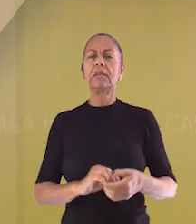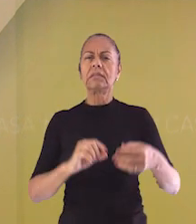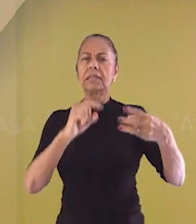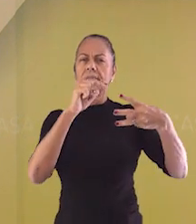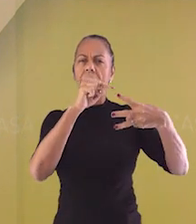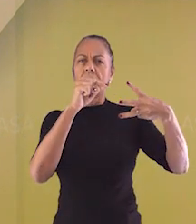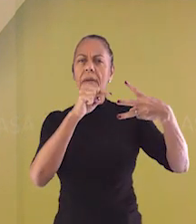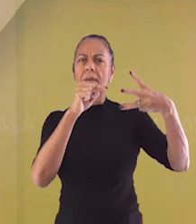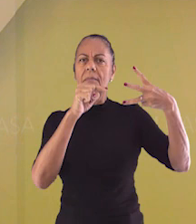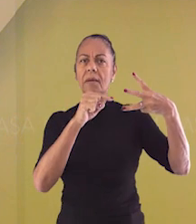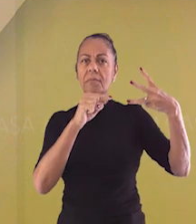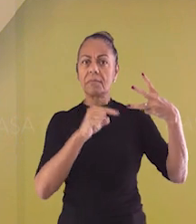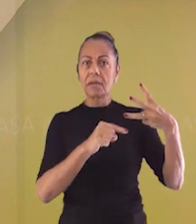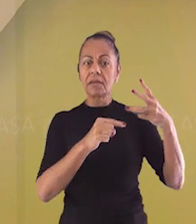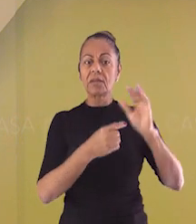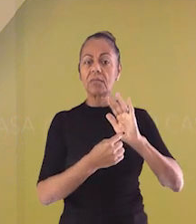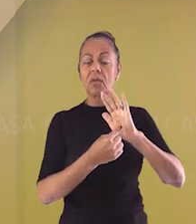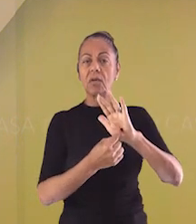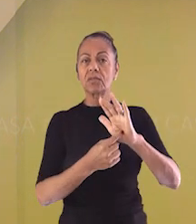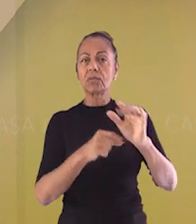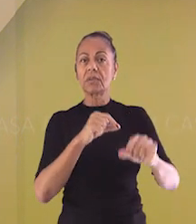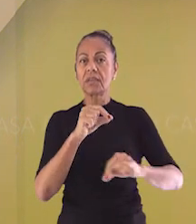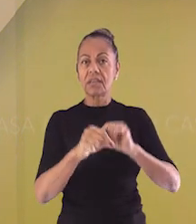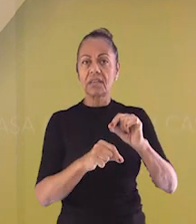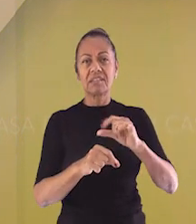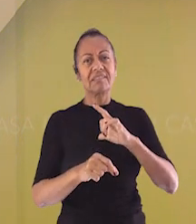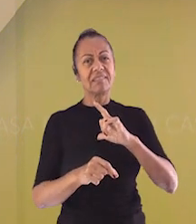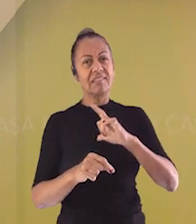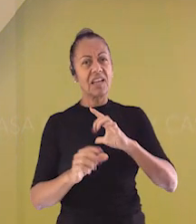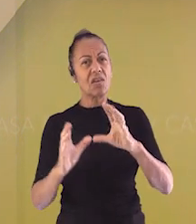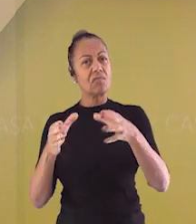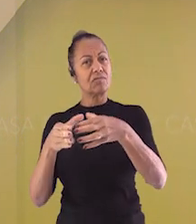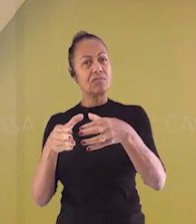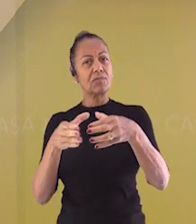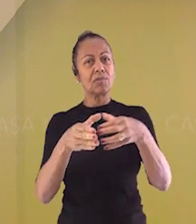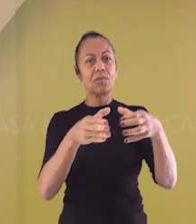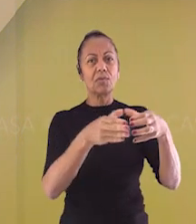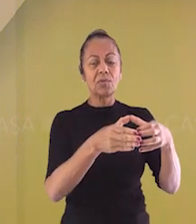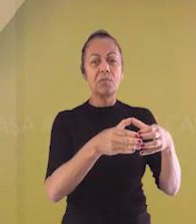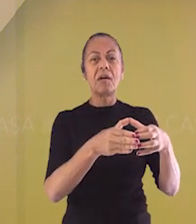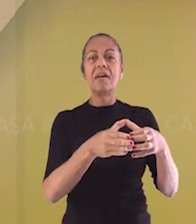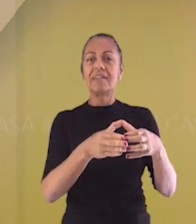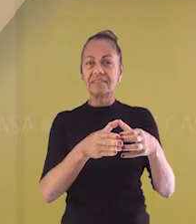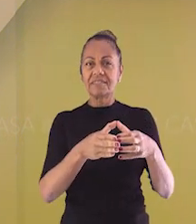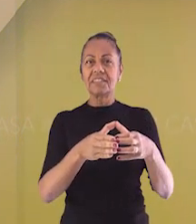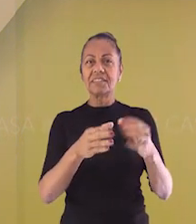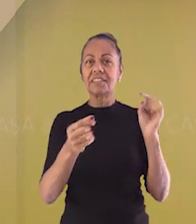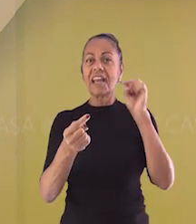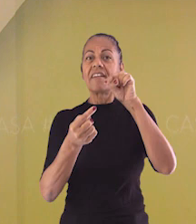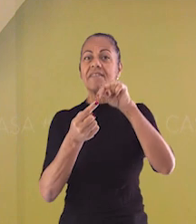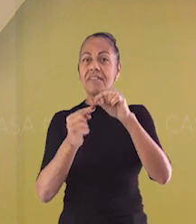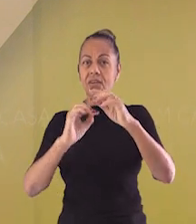uma divisão bem simples, pois existem outras classificações na forma de relevo.